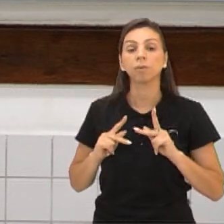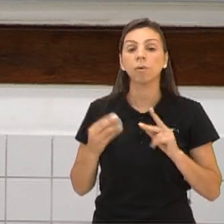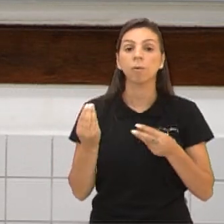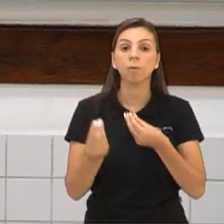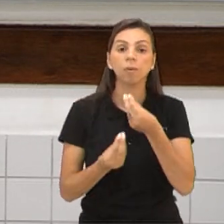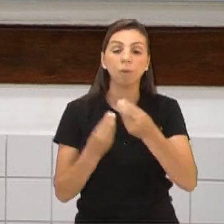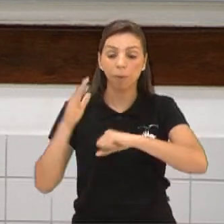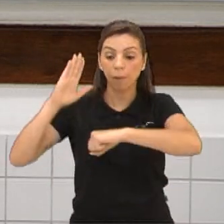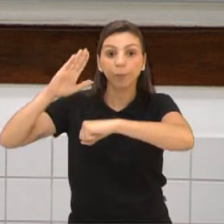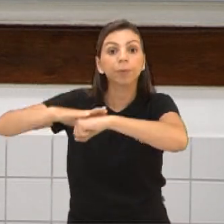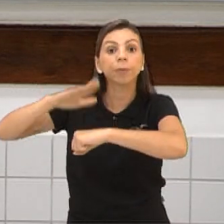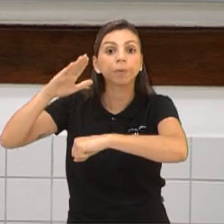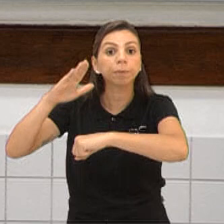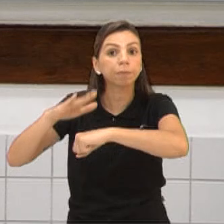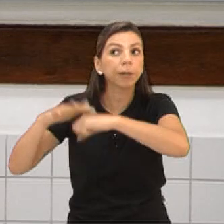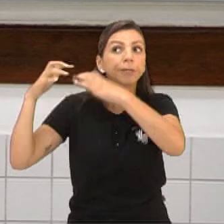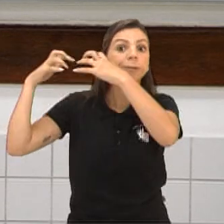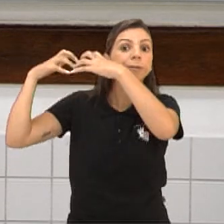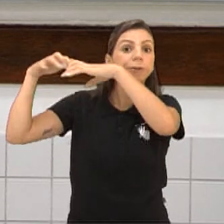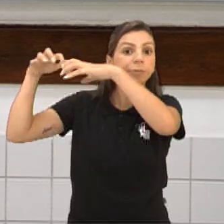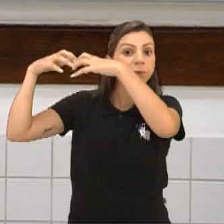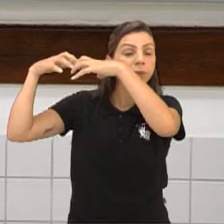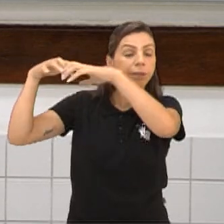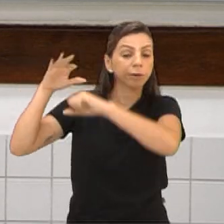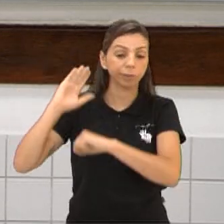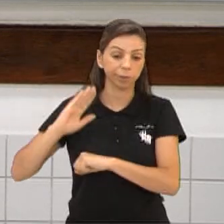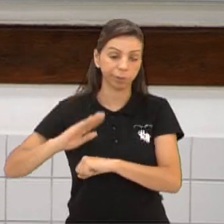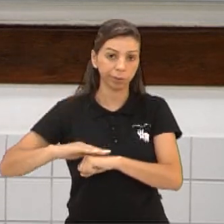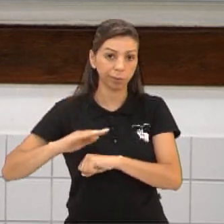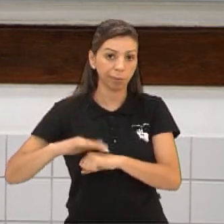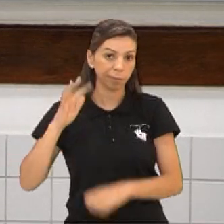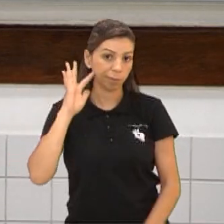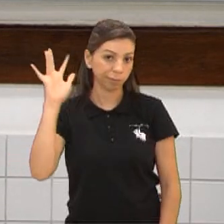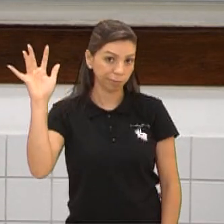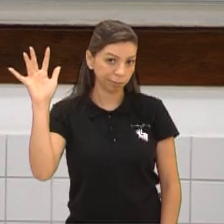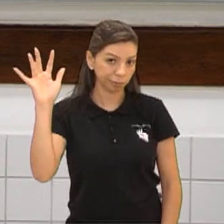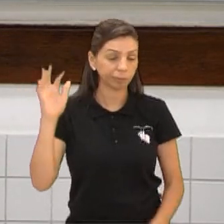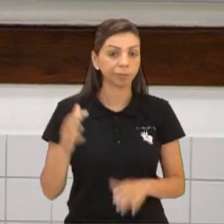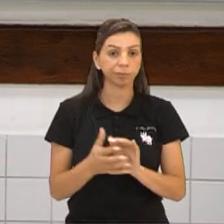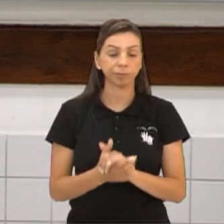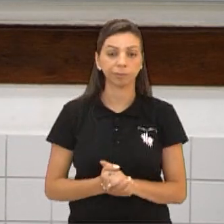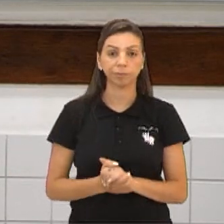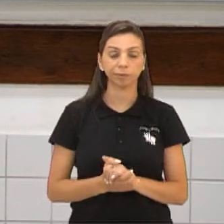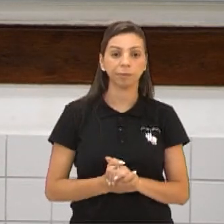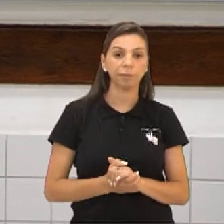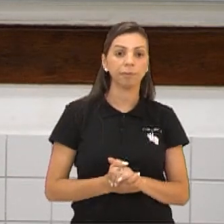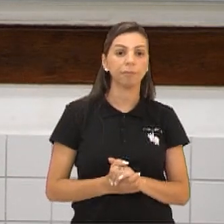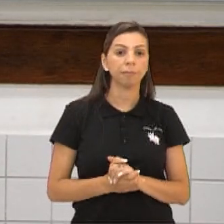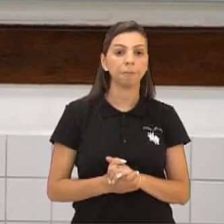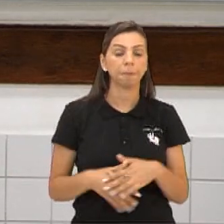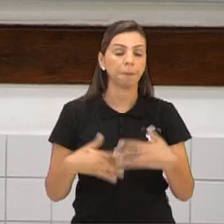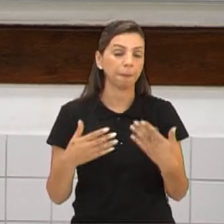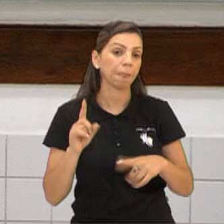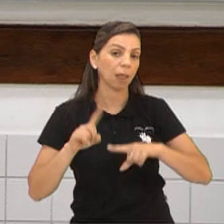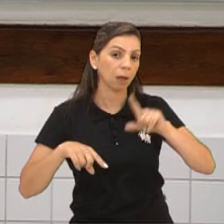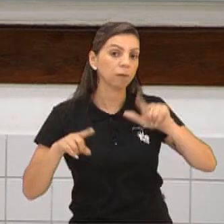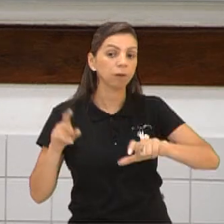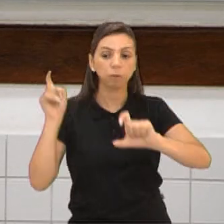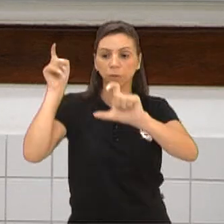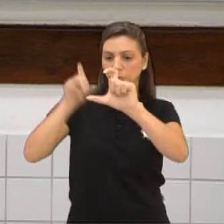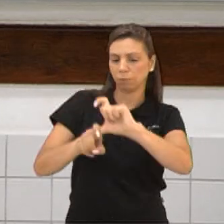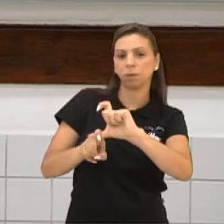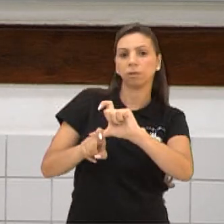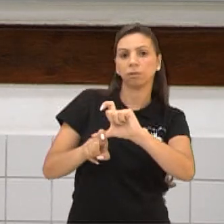condição de autonomia, a autonomia de si próprio no pensamento. Muitas vezes você pode ser, né,